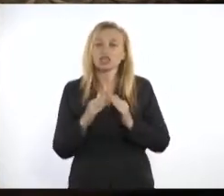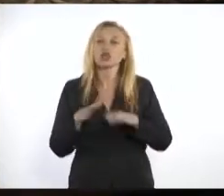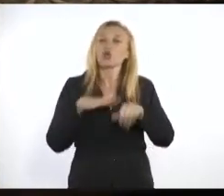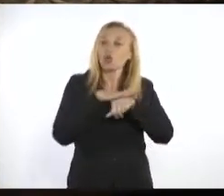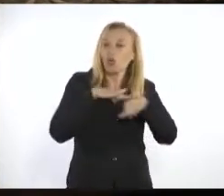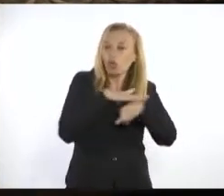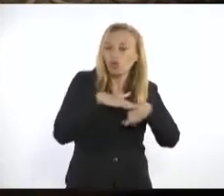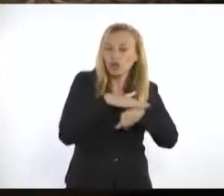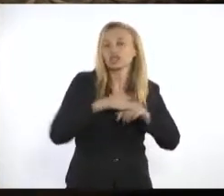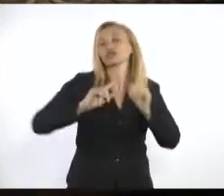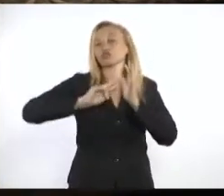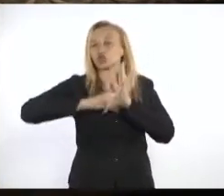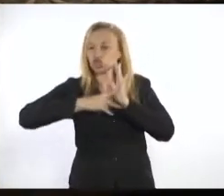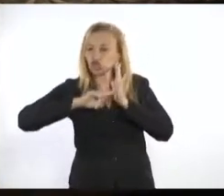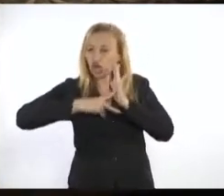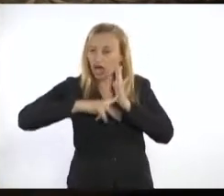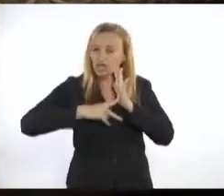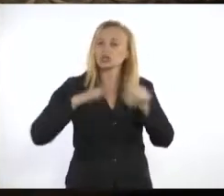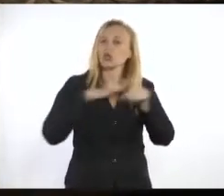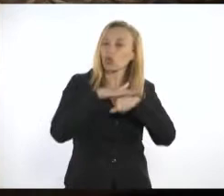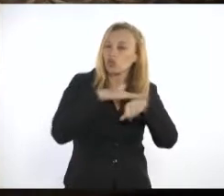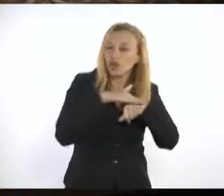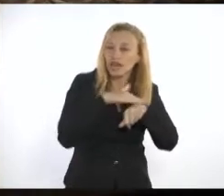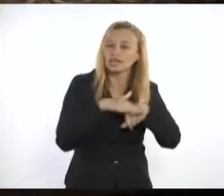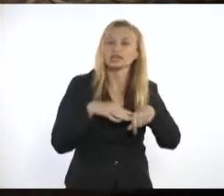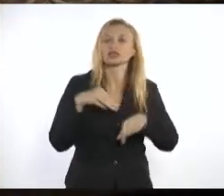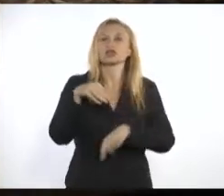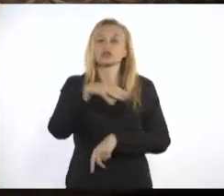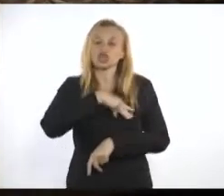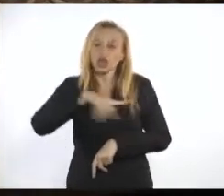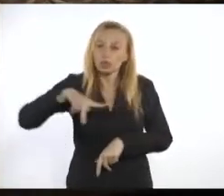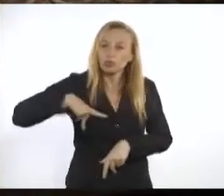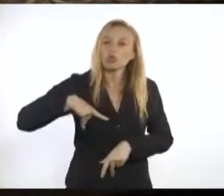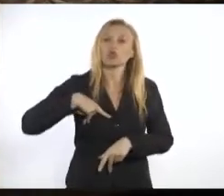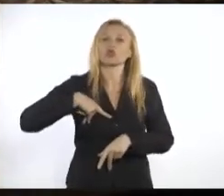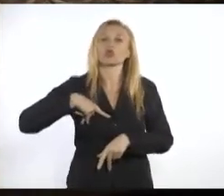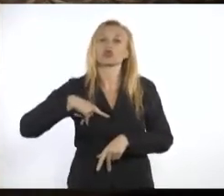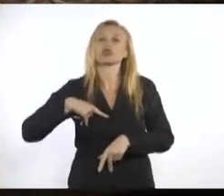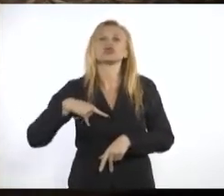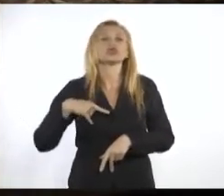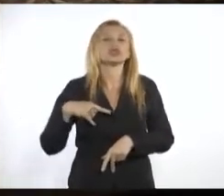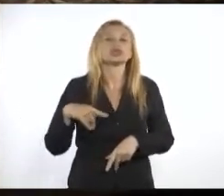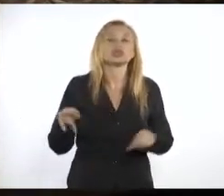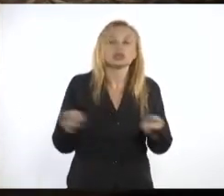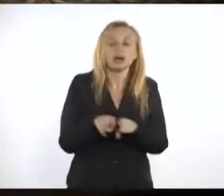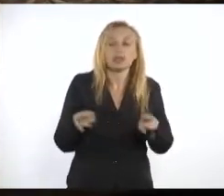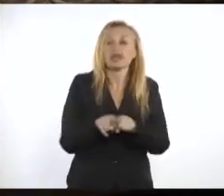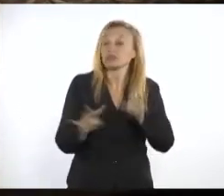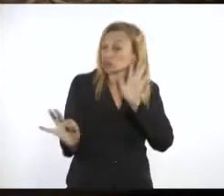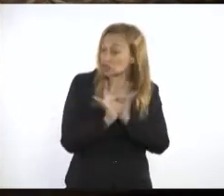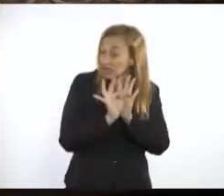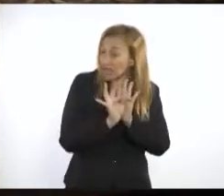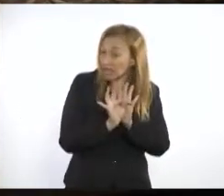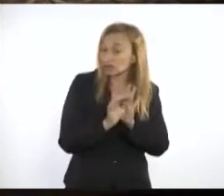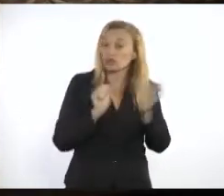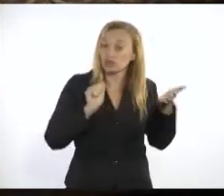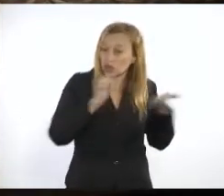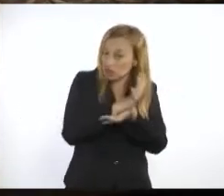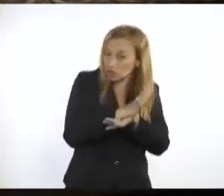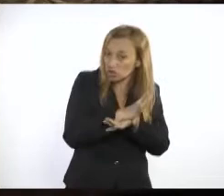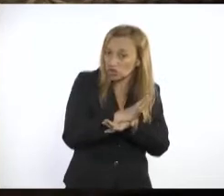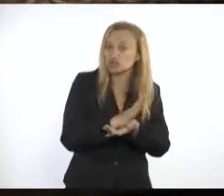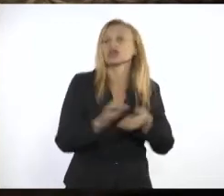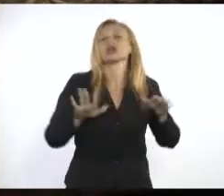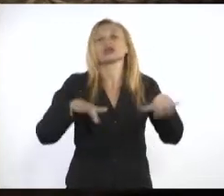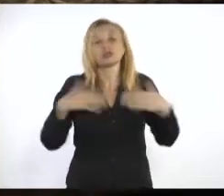o sindicato, fiz conversas com o Ministério Público, ouvimos um técnico que foi demitido. Enfim,